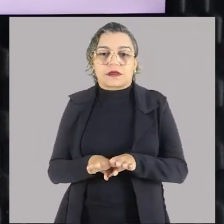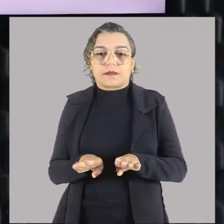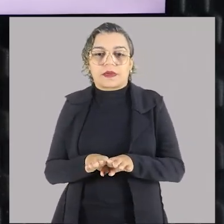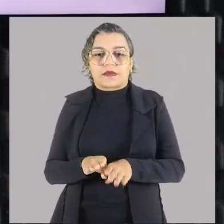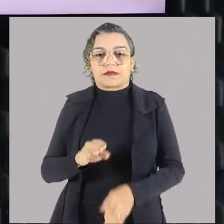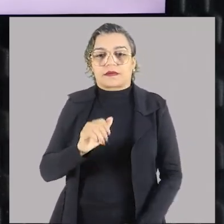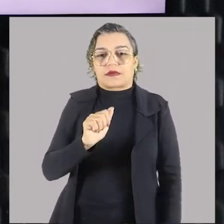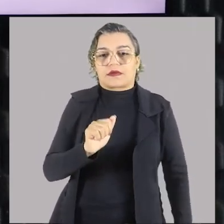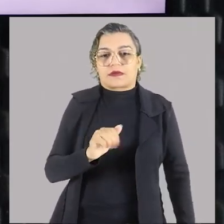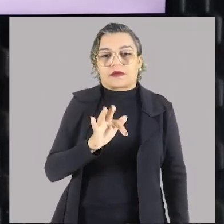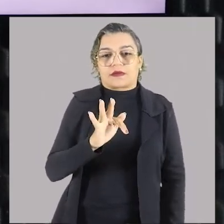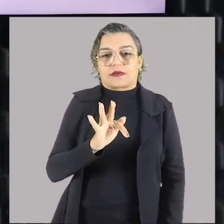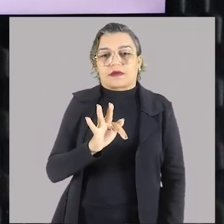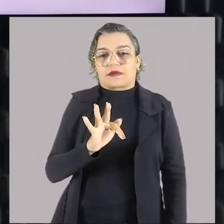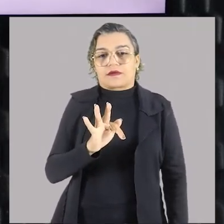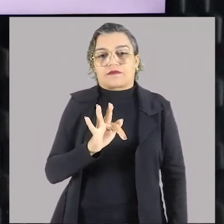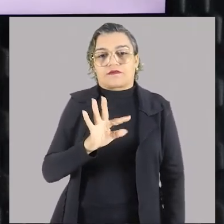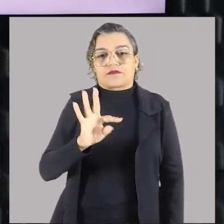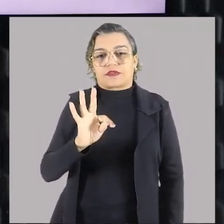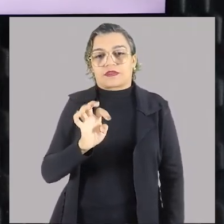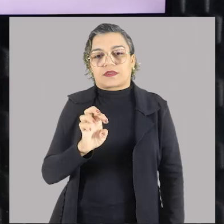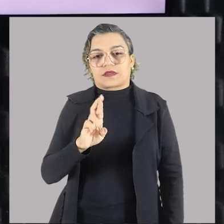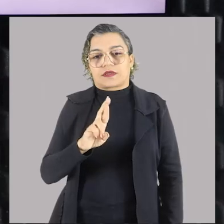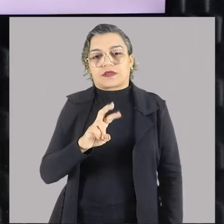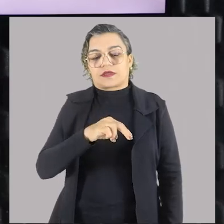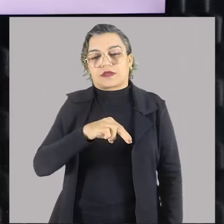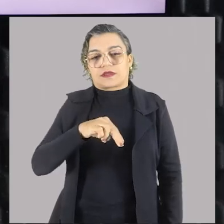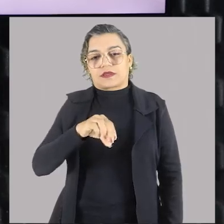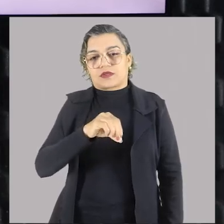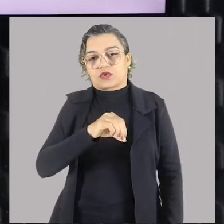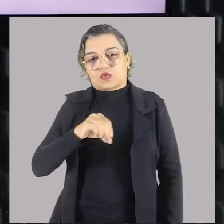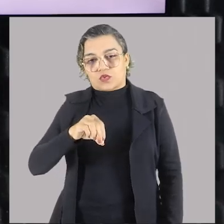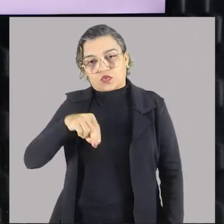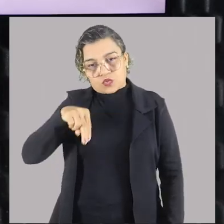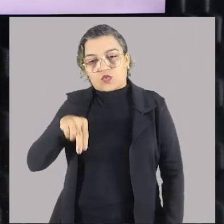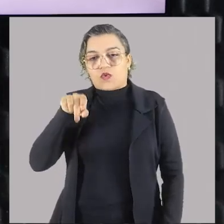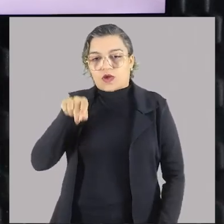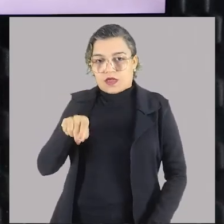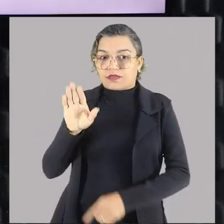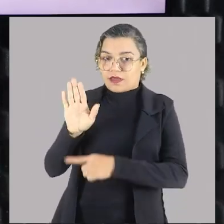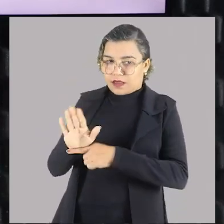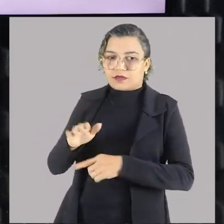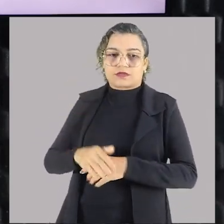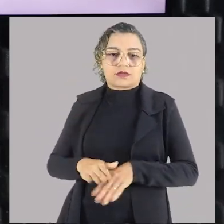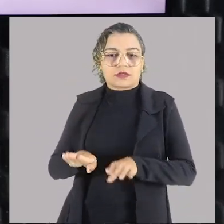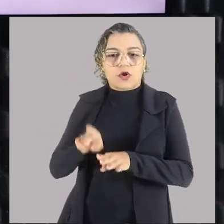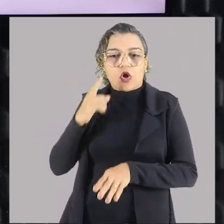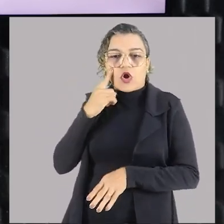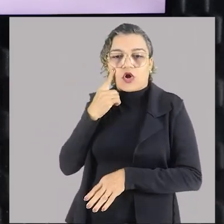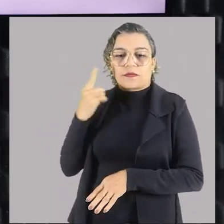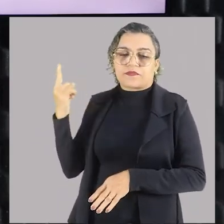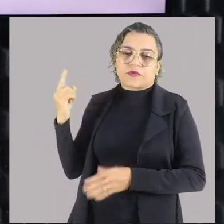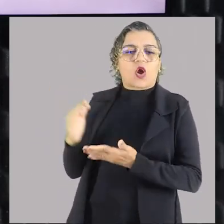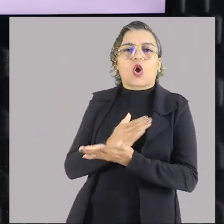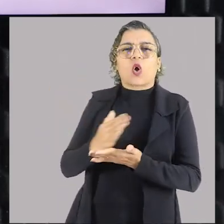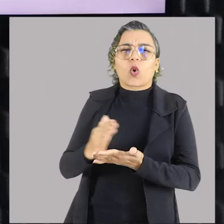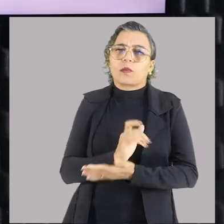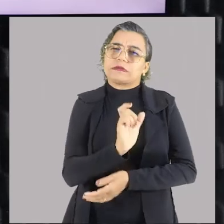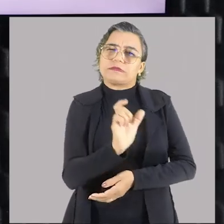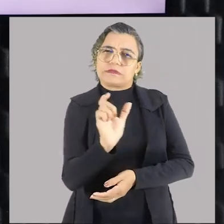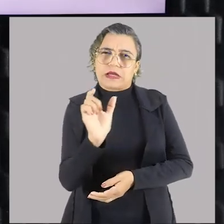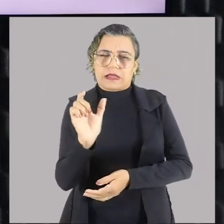ver evening e morning de novo, que é quando começa já a parte da madrugada. E tem alguns termos aqui,